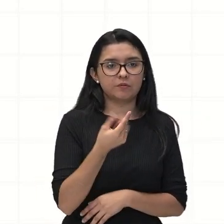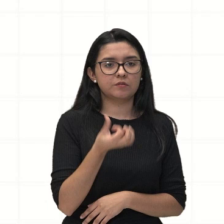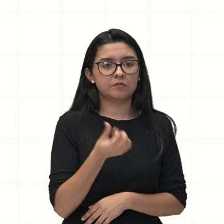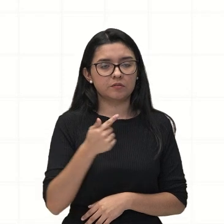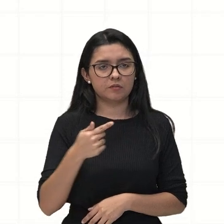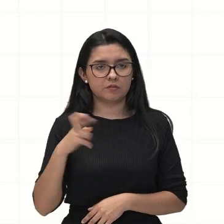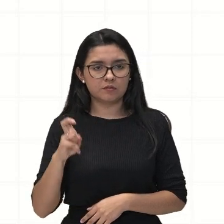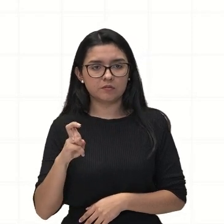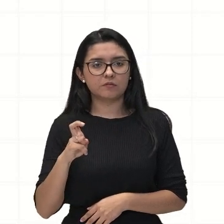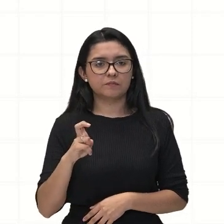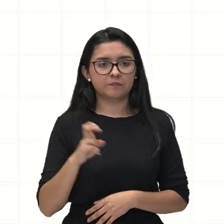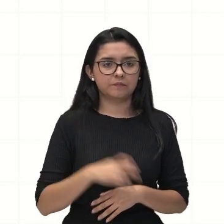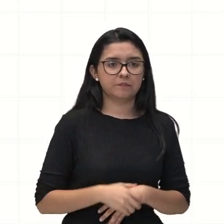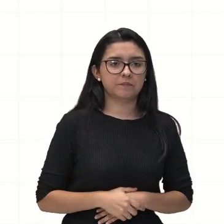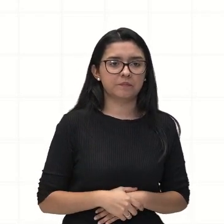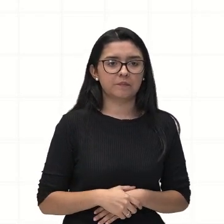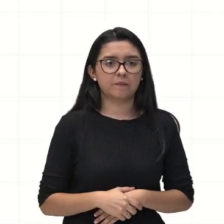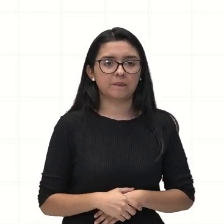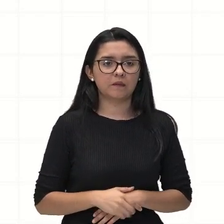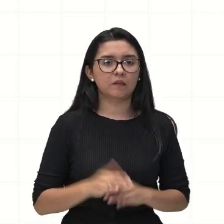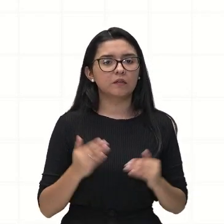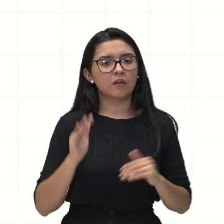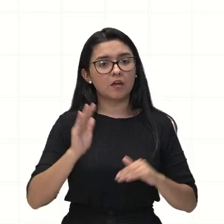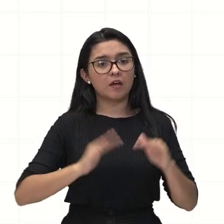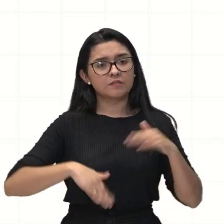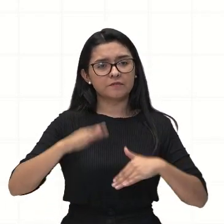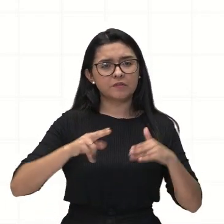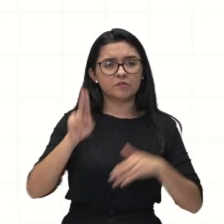820.675. O que são usados ocasionalmente?